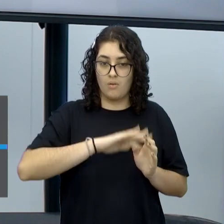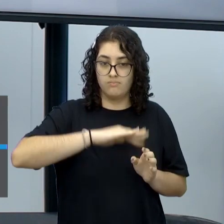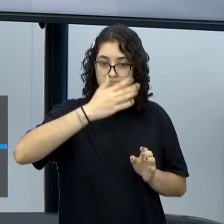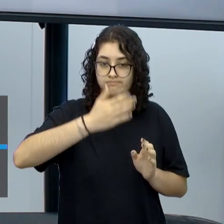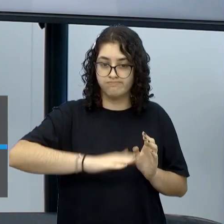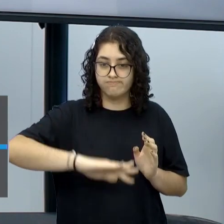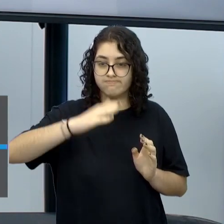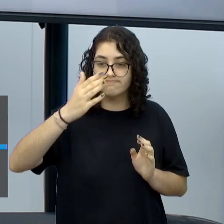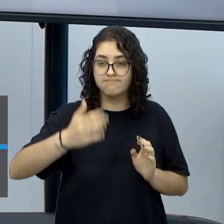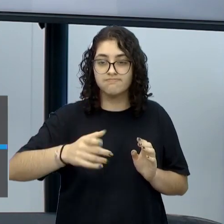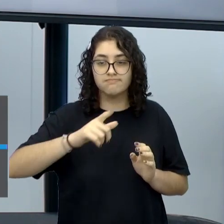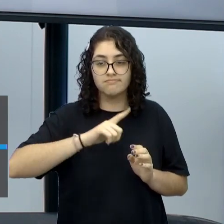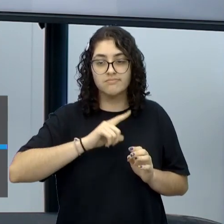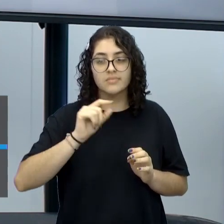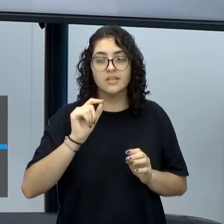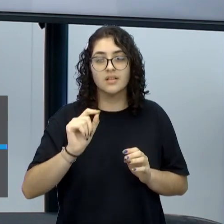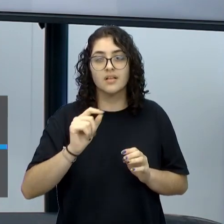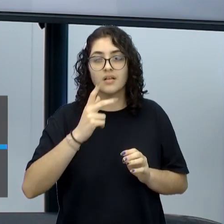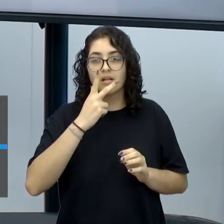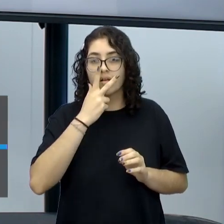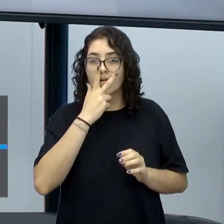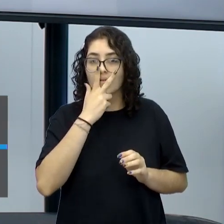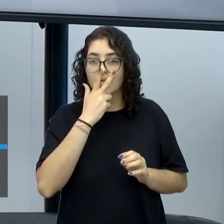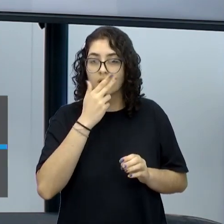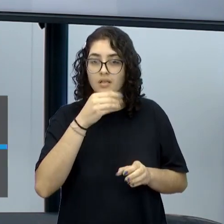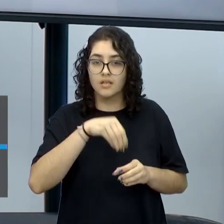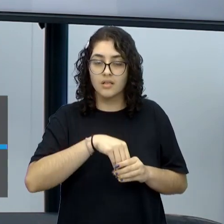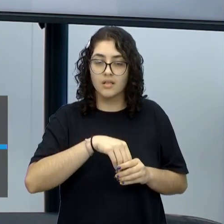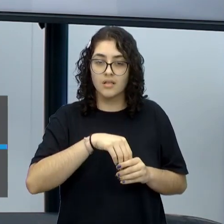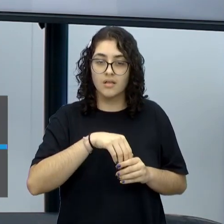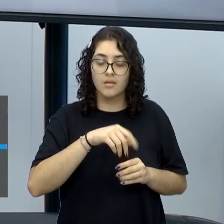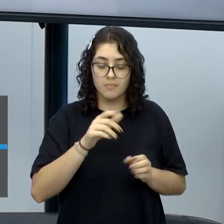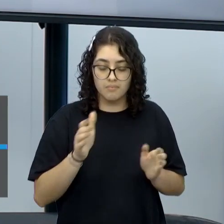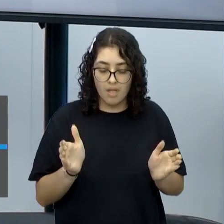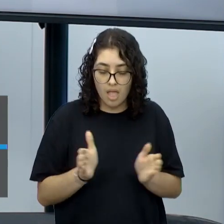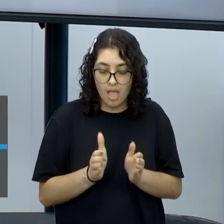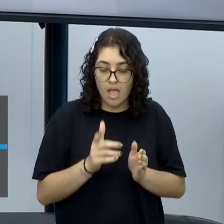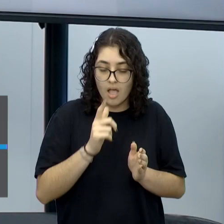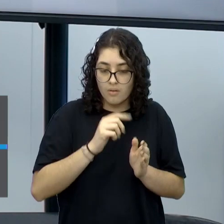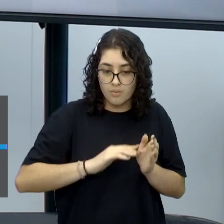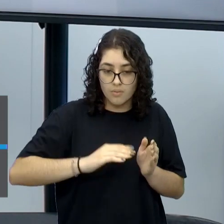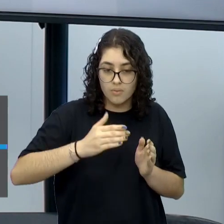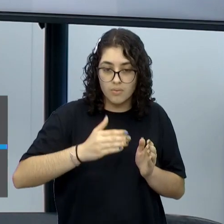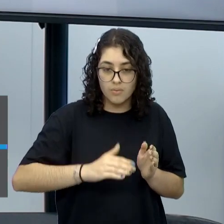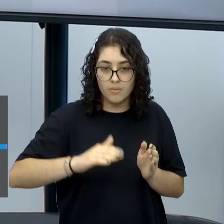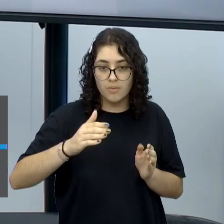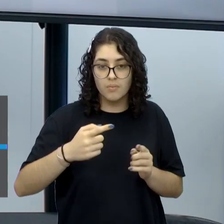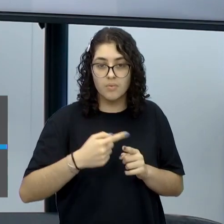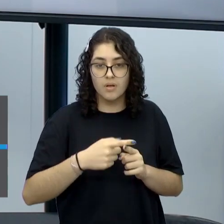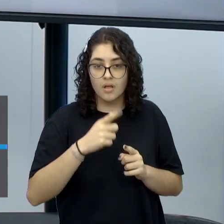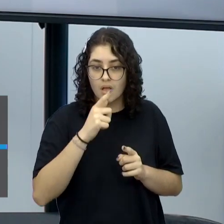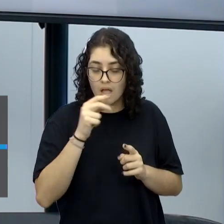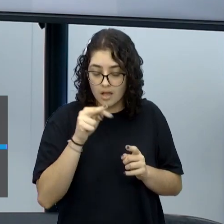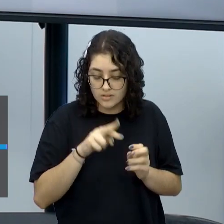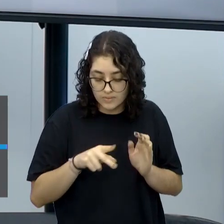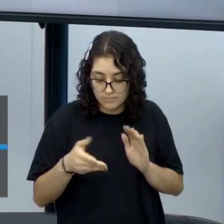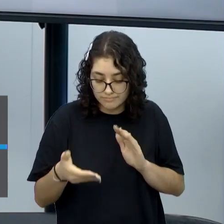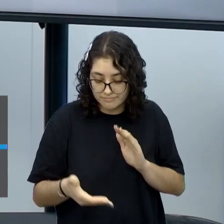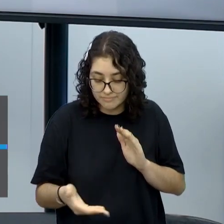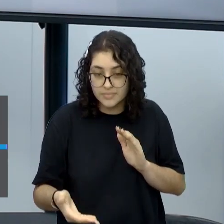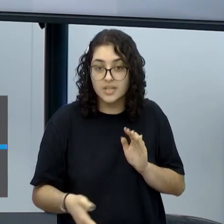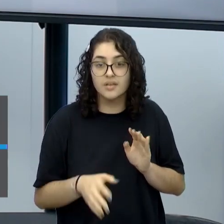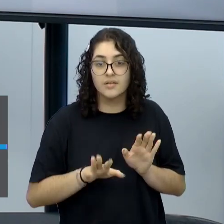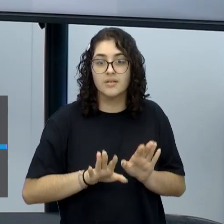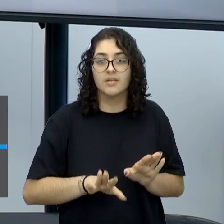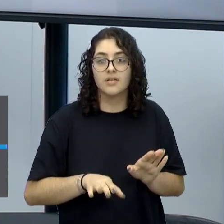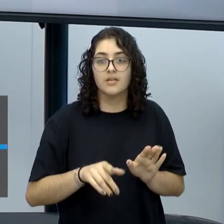no fundo, como se fossem riozinhos no mar, porque a densidade da água, eu acho que era a densidade de calor da água era diferente. Mas